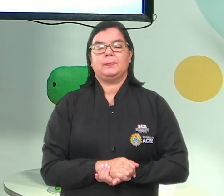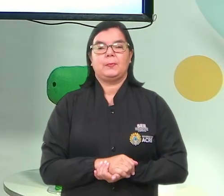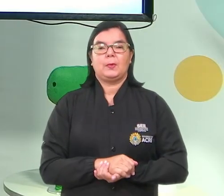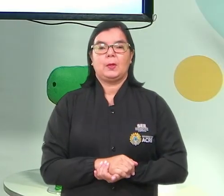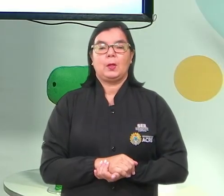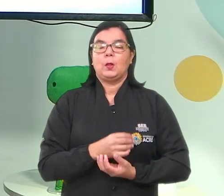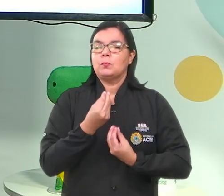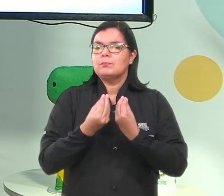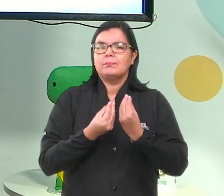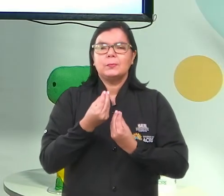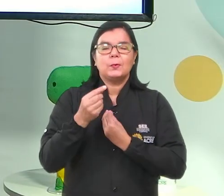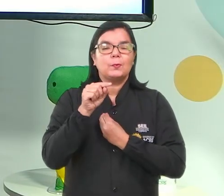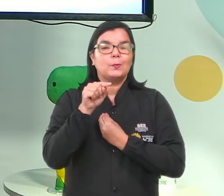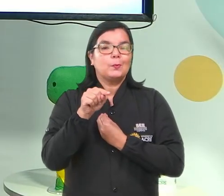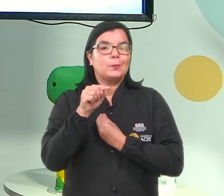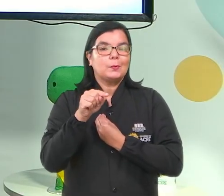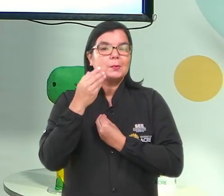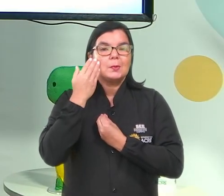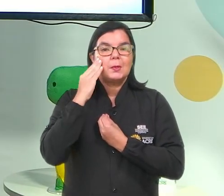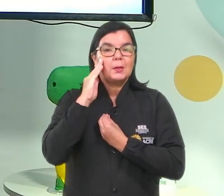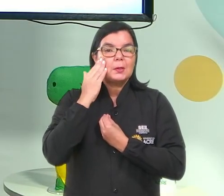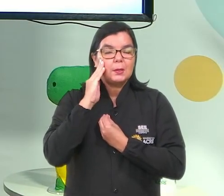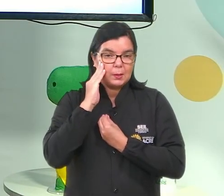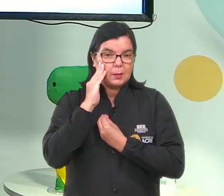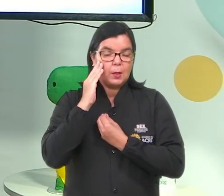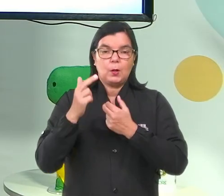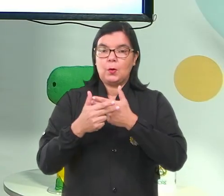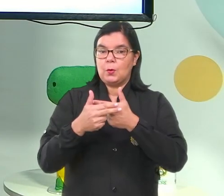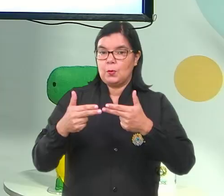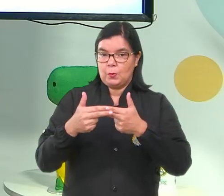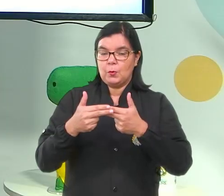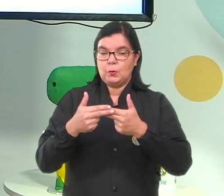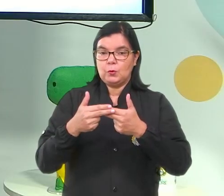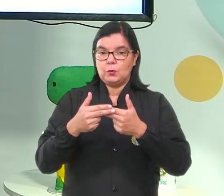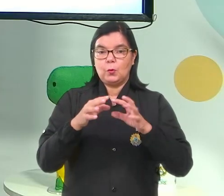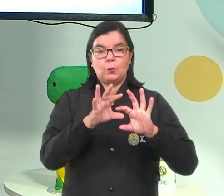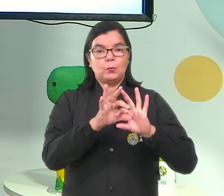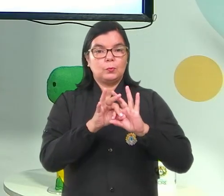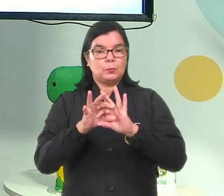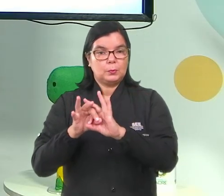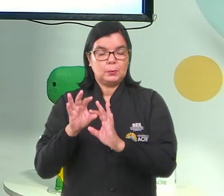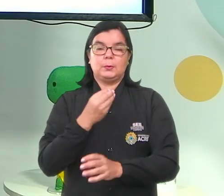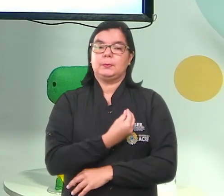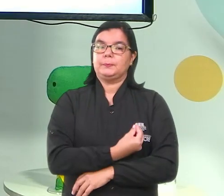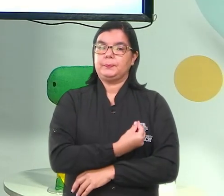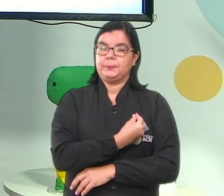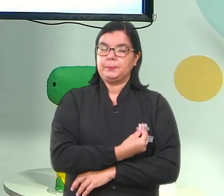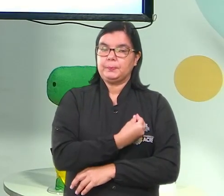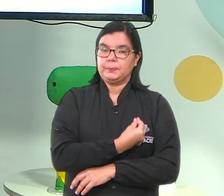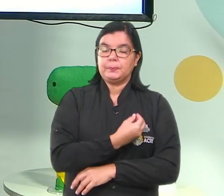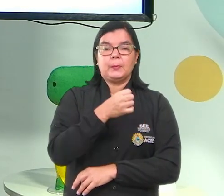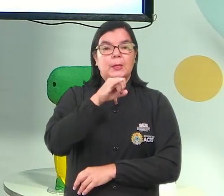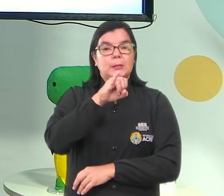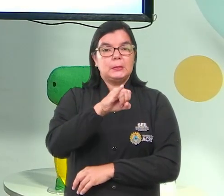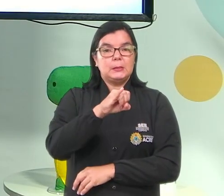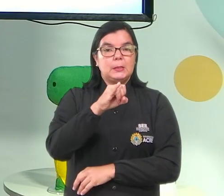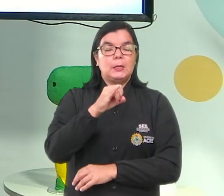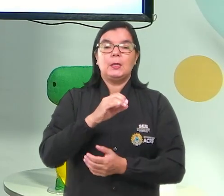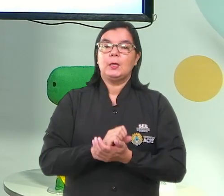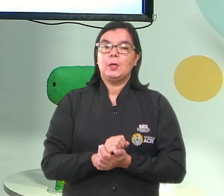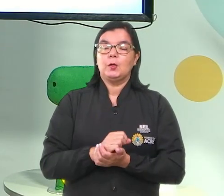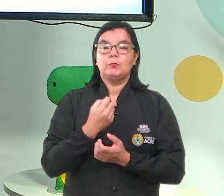tem como você compreender o atual contexto no qual você se insere se você não tem